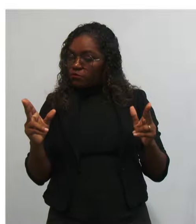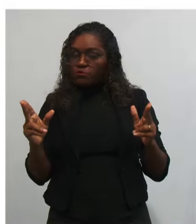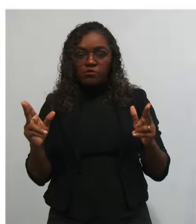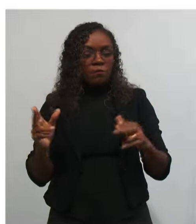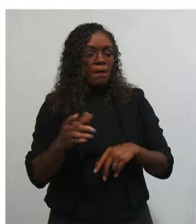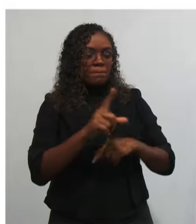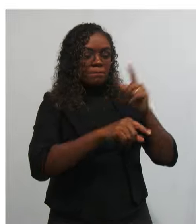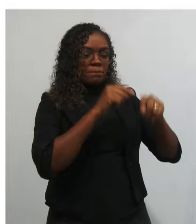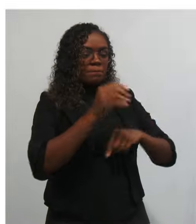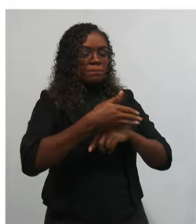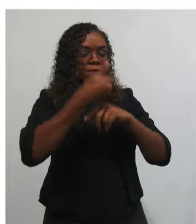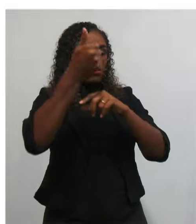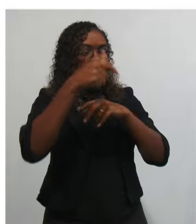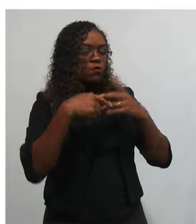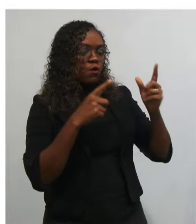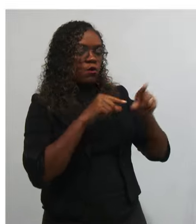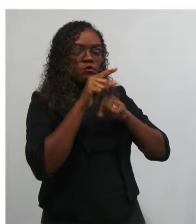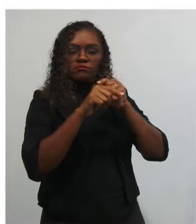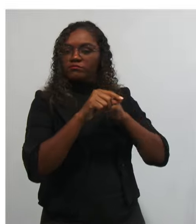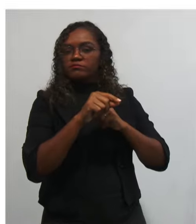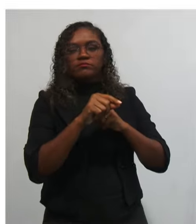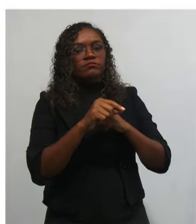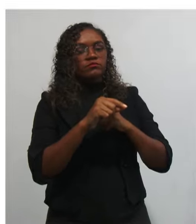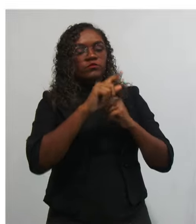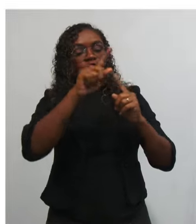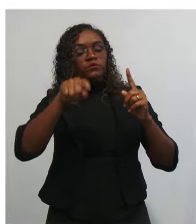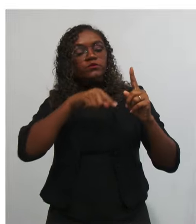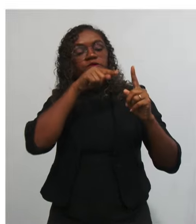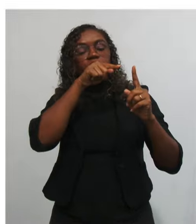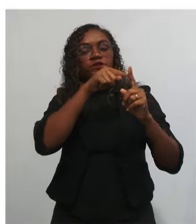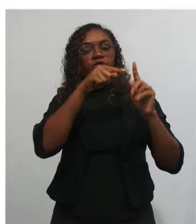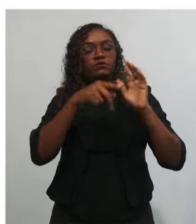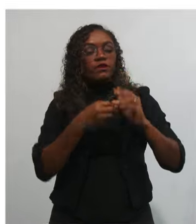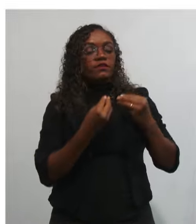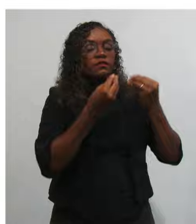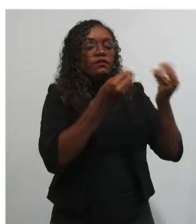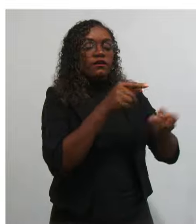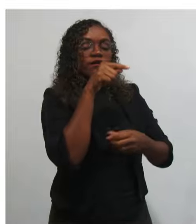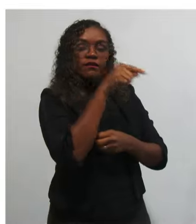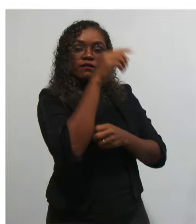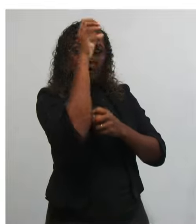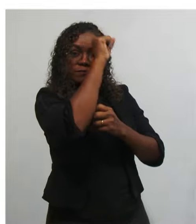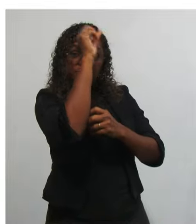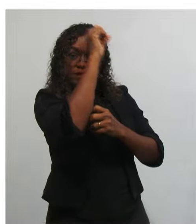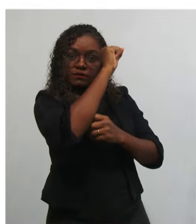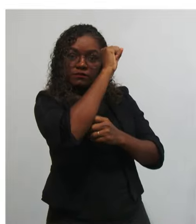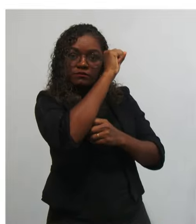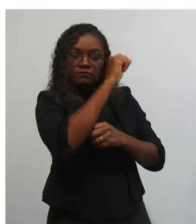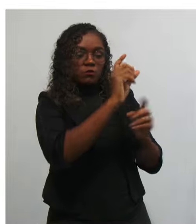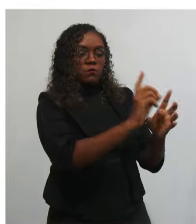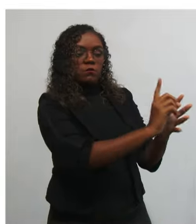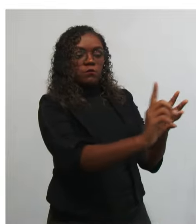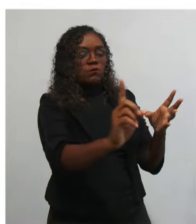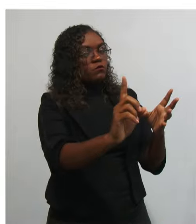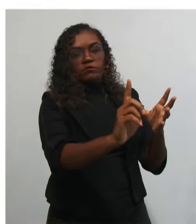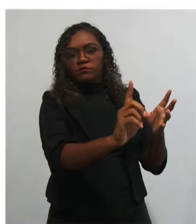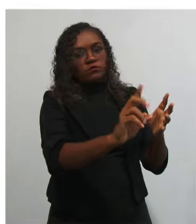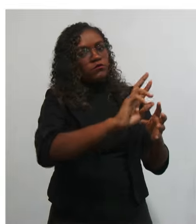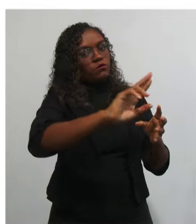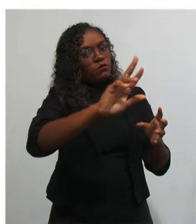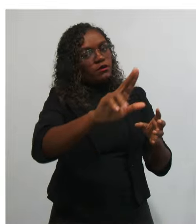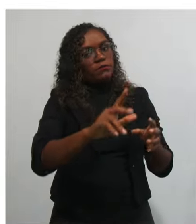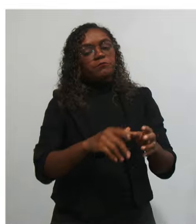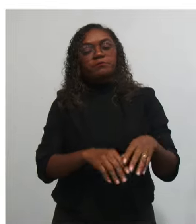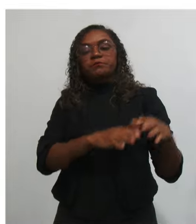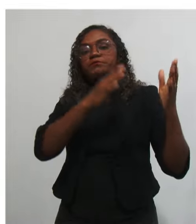melhores a nossa ideia na escola é que o aluno aprenda e não que ele seja excluído por não saber o exame